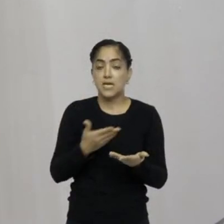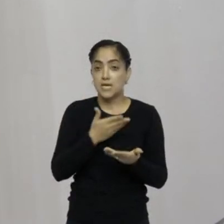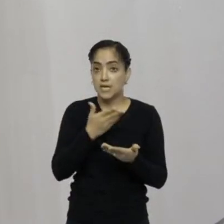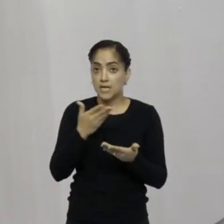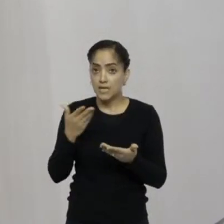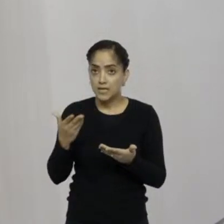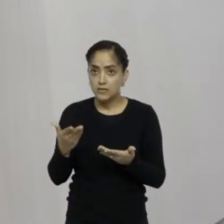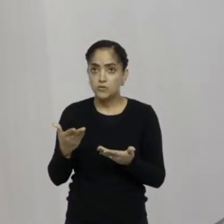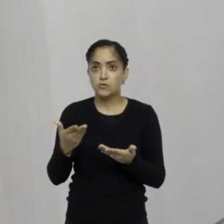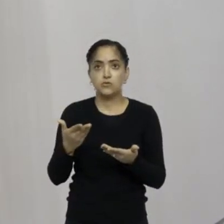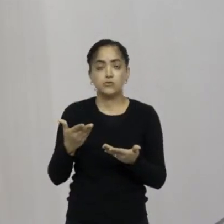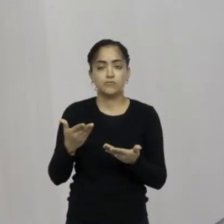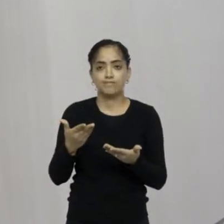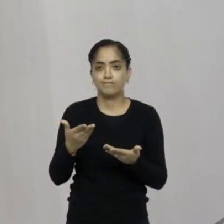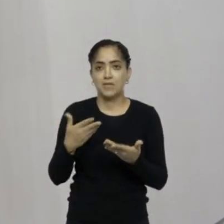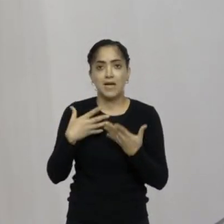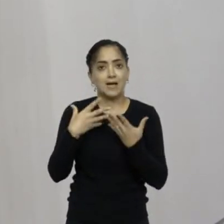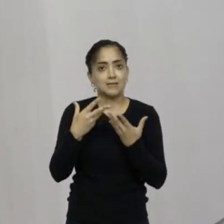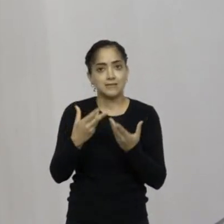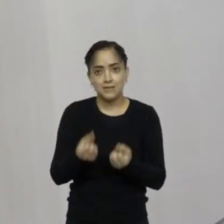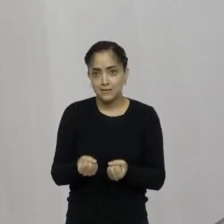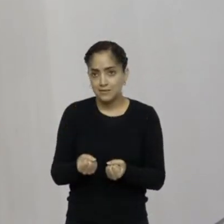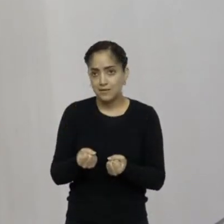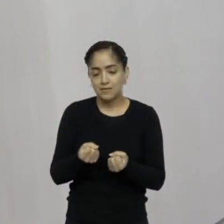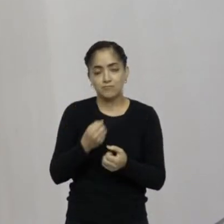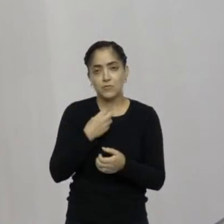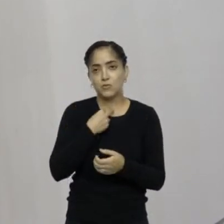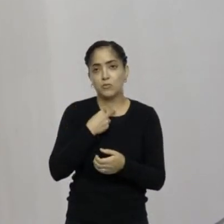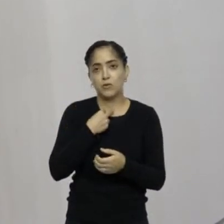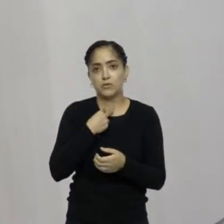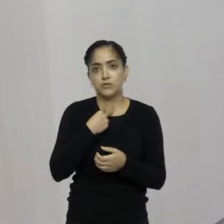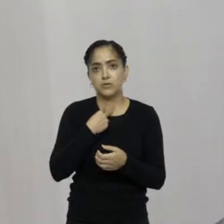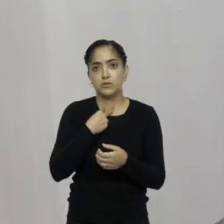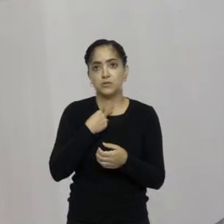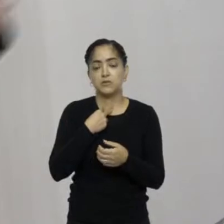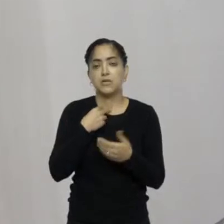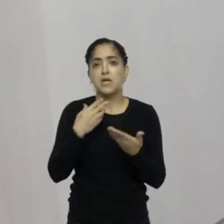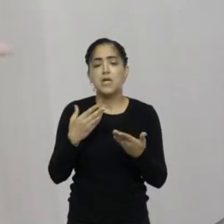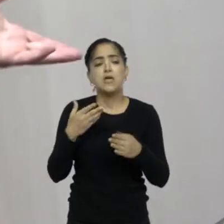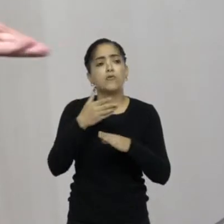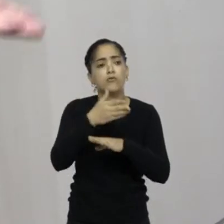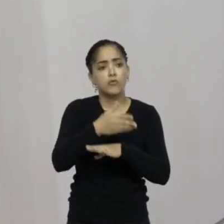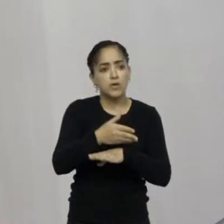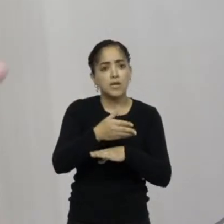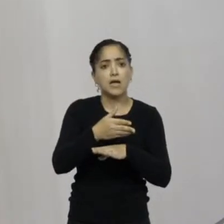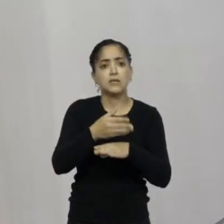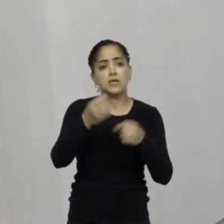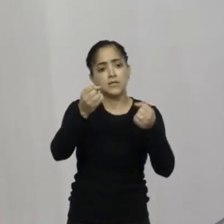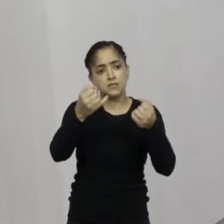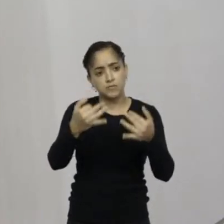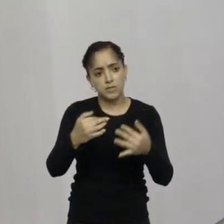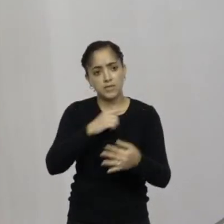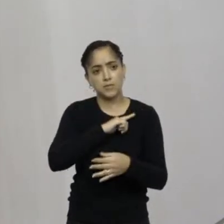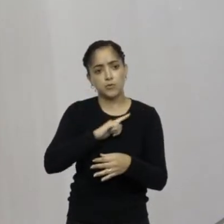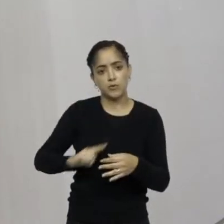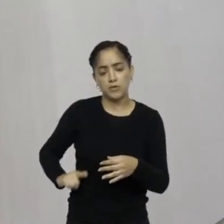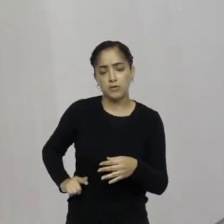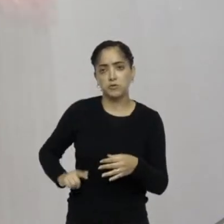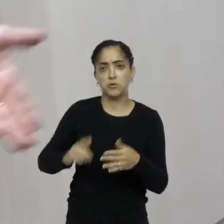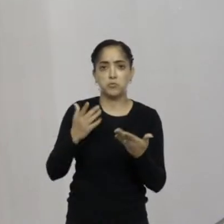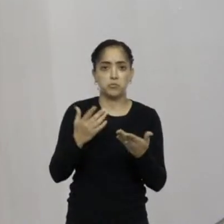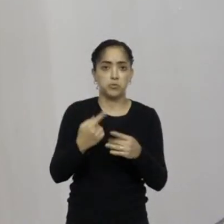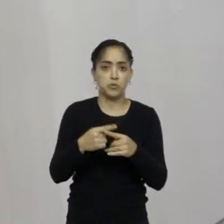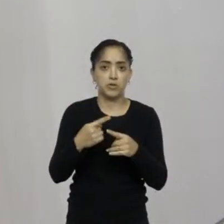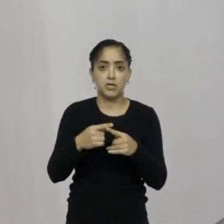são inadmissíveis no serviço público. E eu fui lá e relatei para o governador, que não sabia desse fato, porque a operação